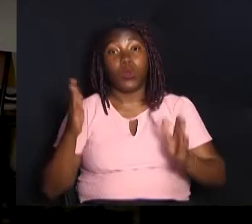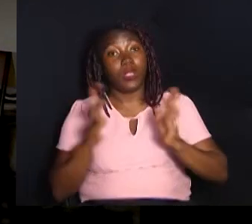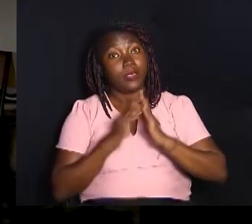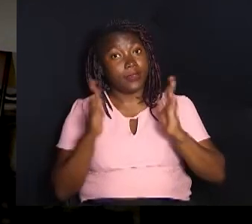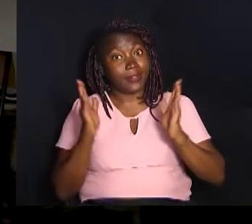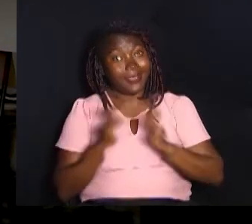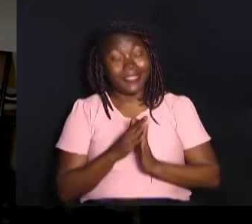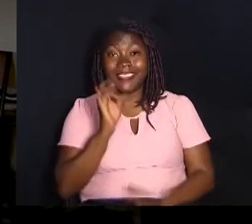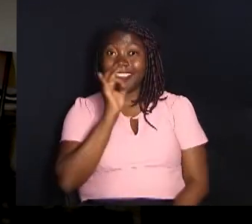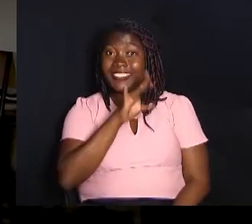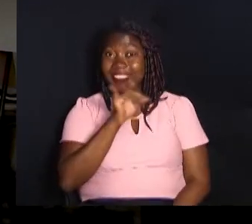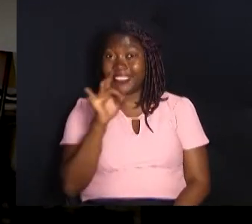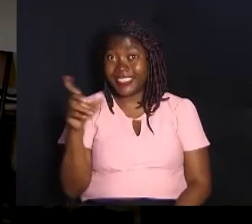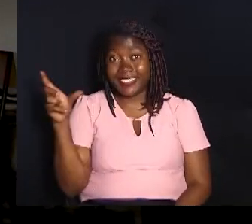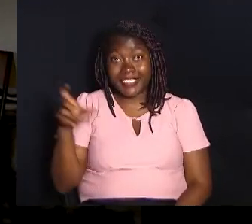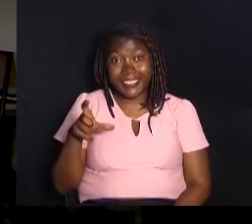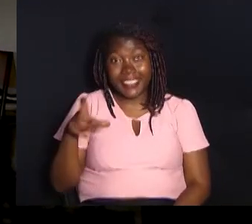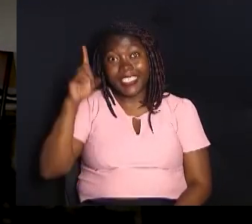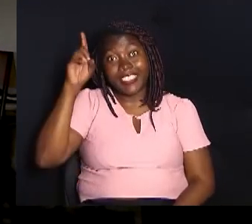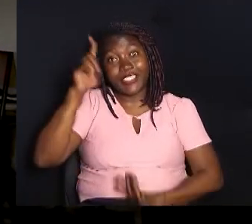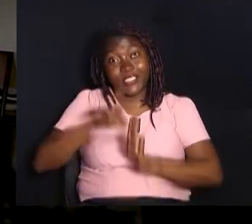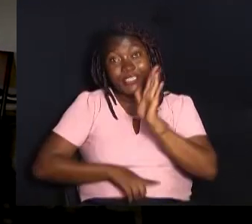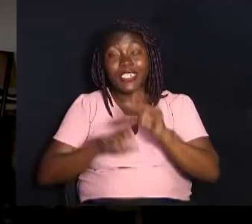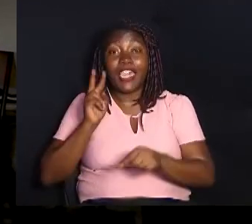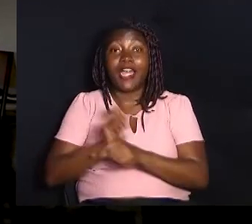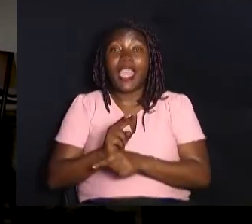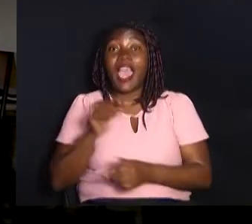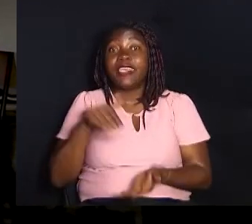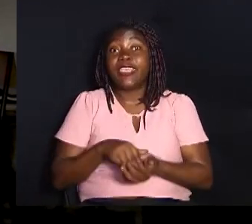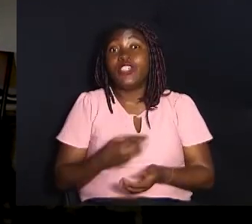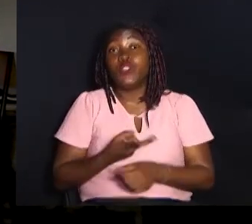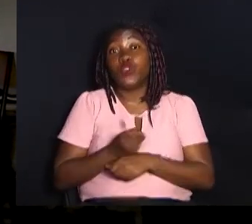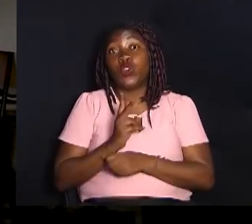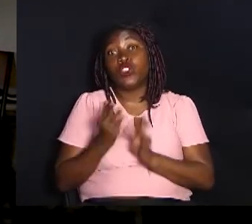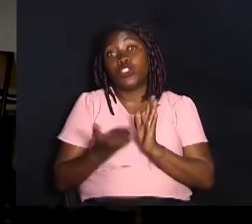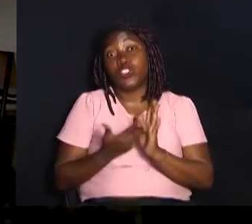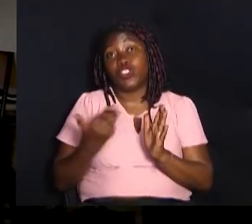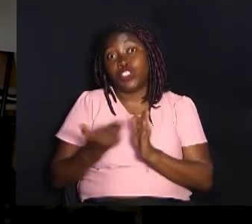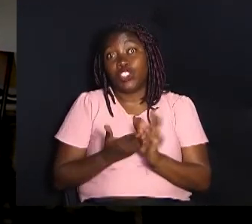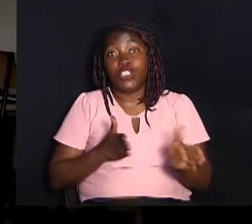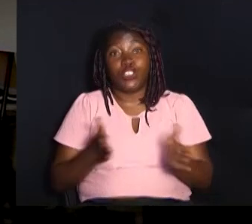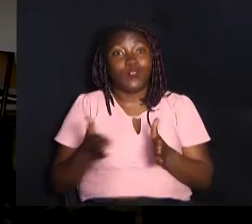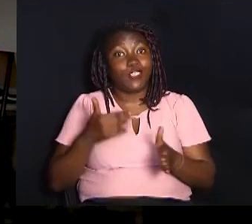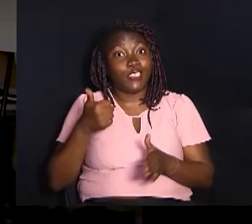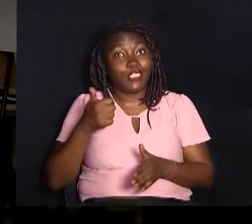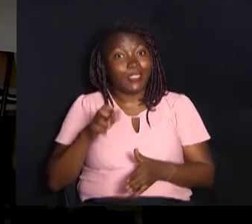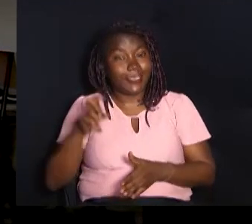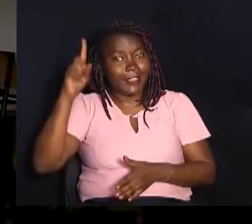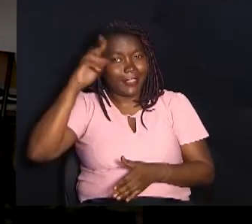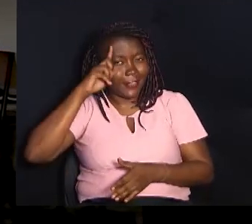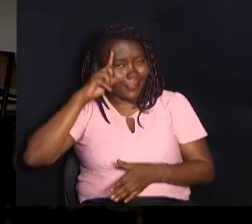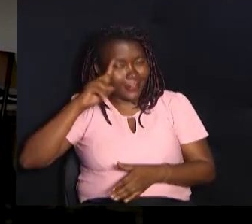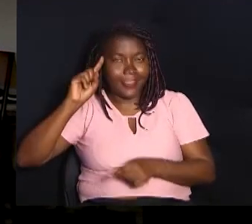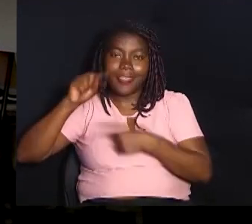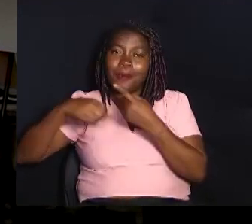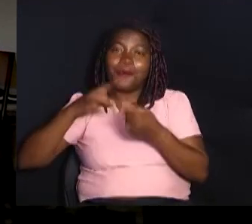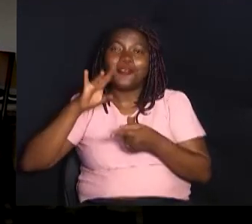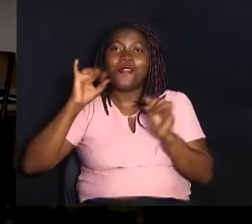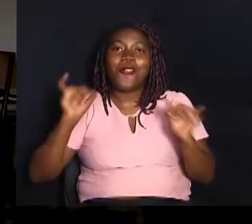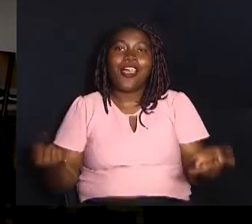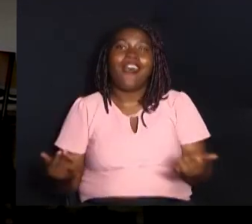pessoais e o comprovante de residência. Cada carteirinha dá o direito ao empréstimo de até 2 livros por um período de 15